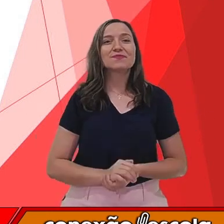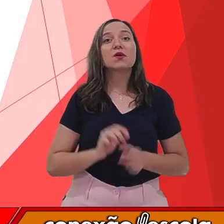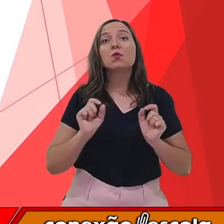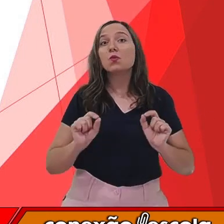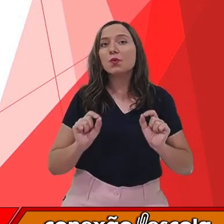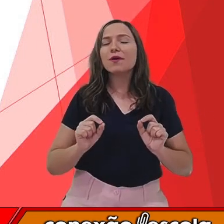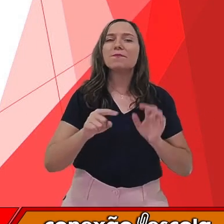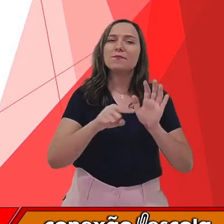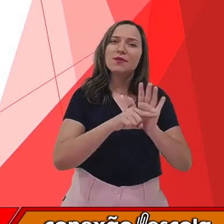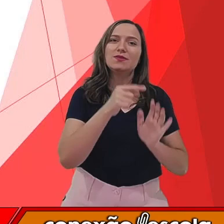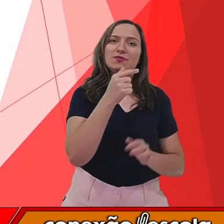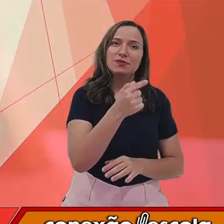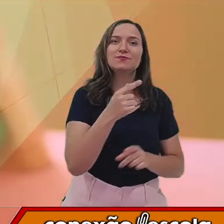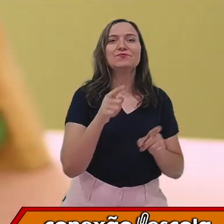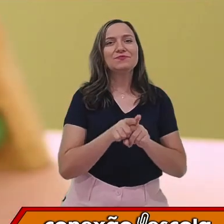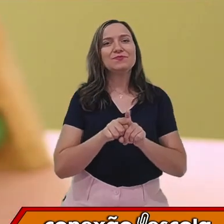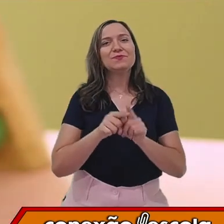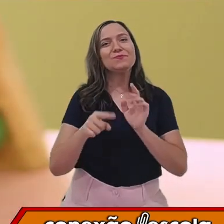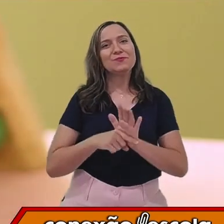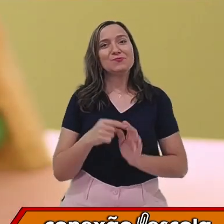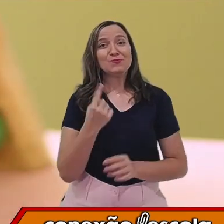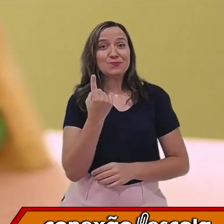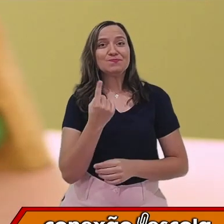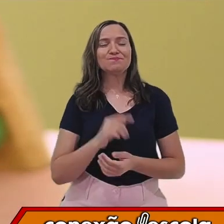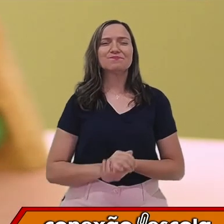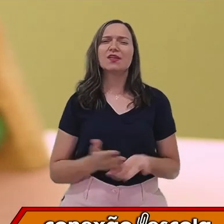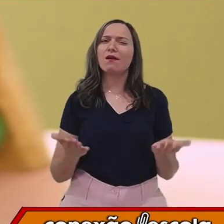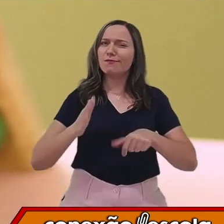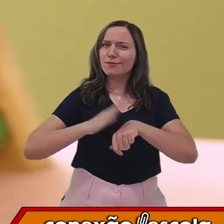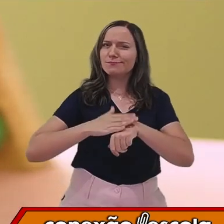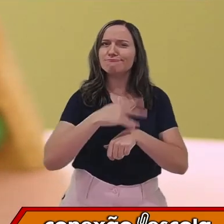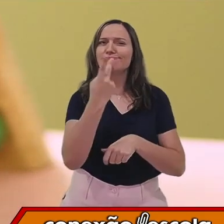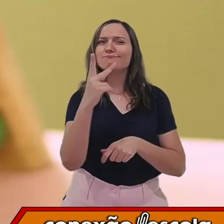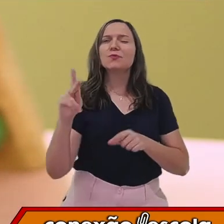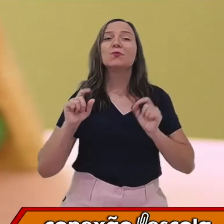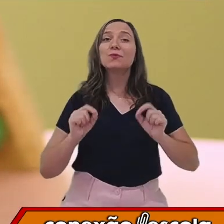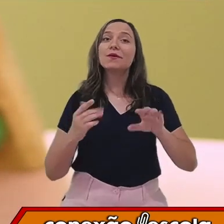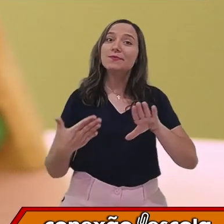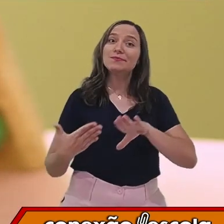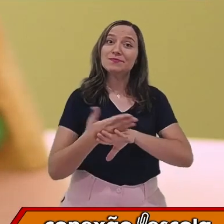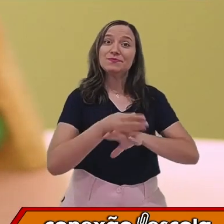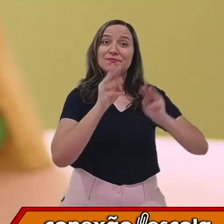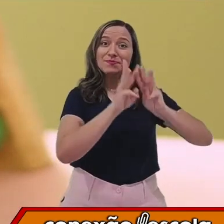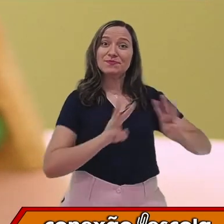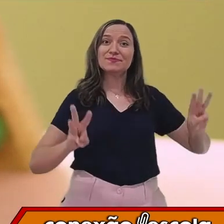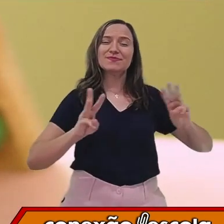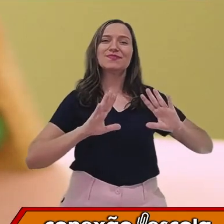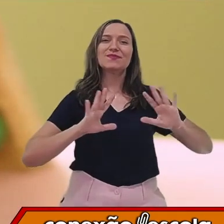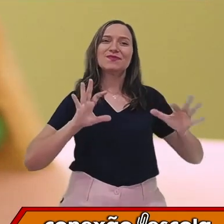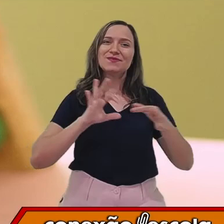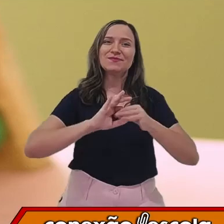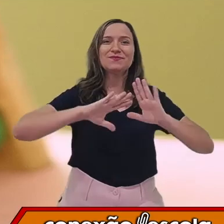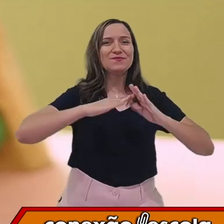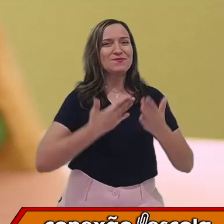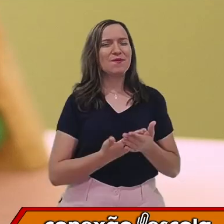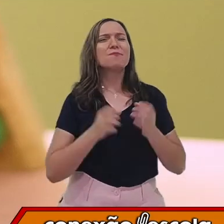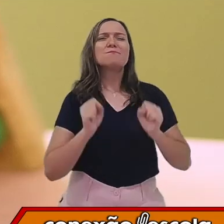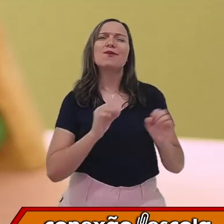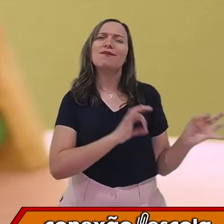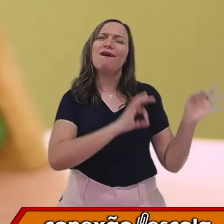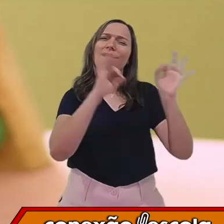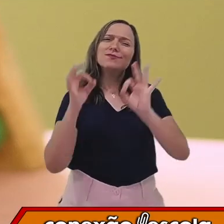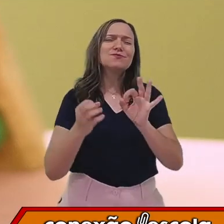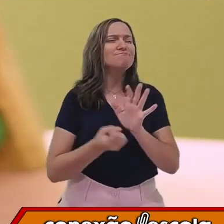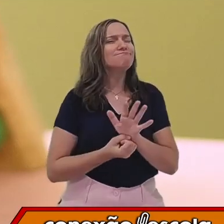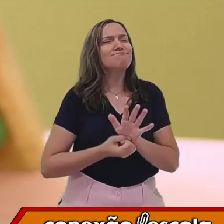e menos um agora é com você acesse o portal conexão escola assista Quantas vezes